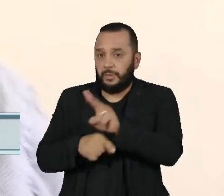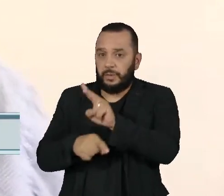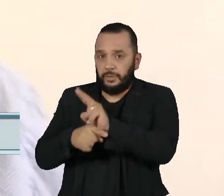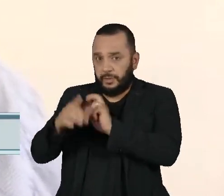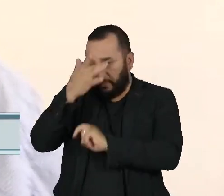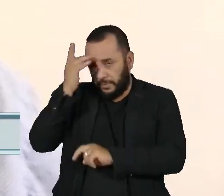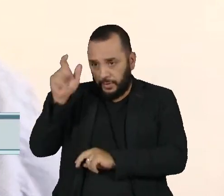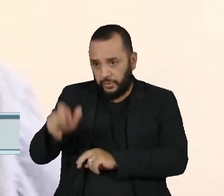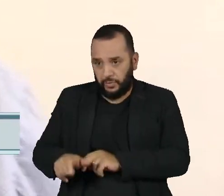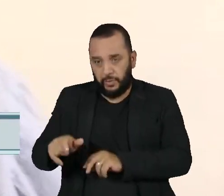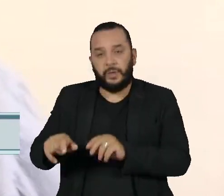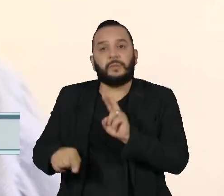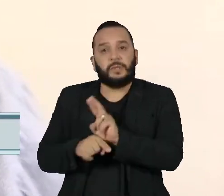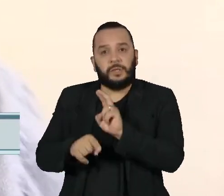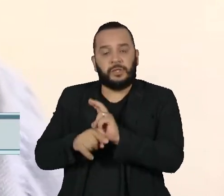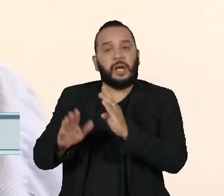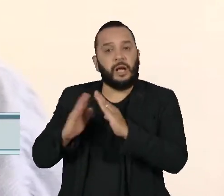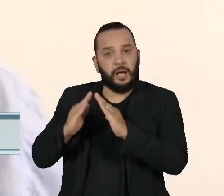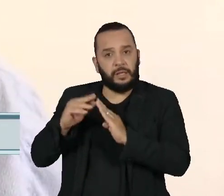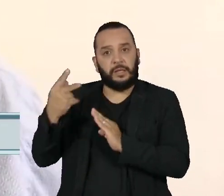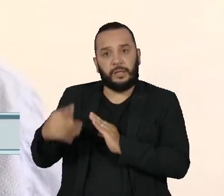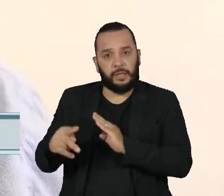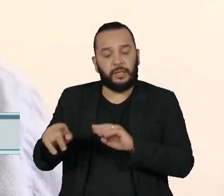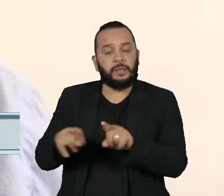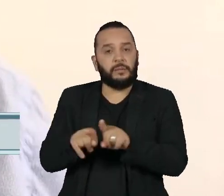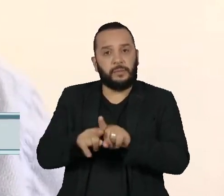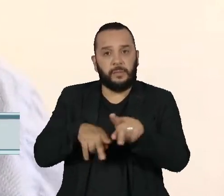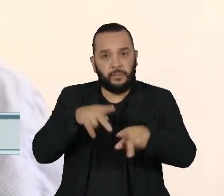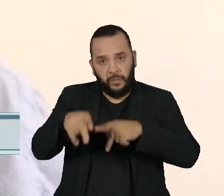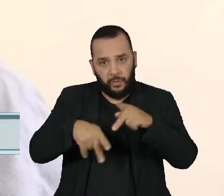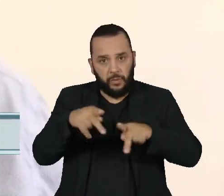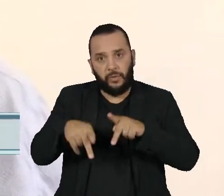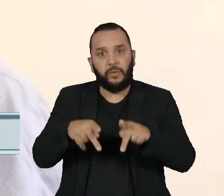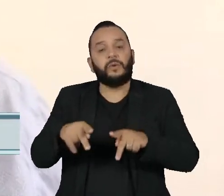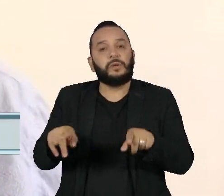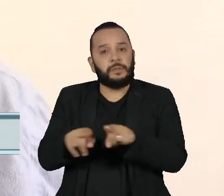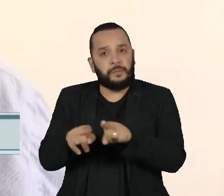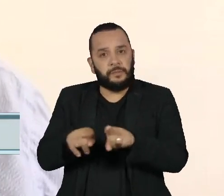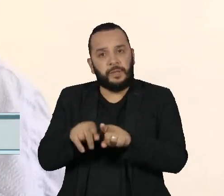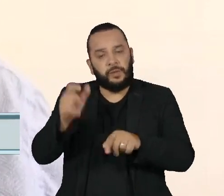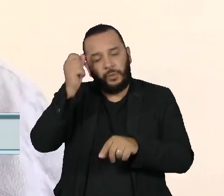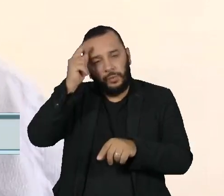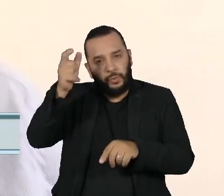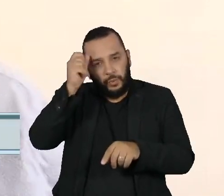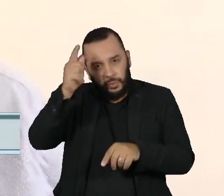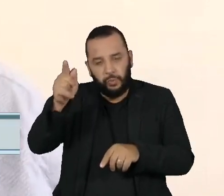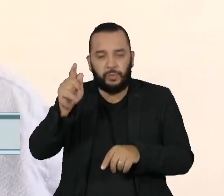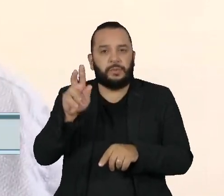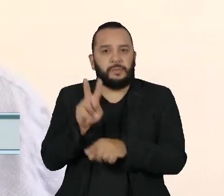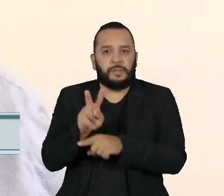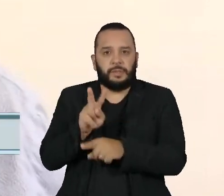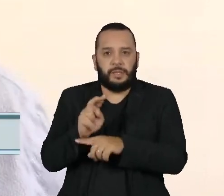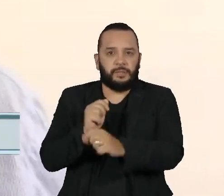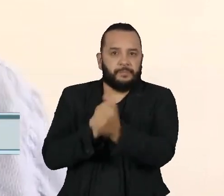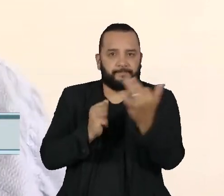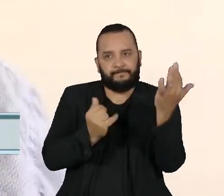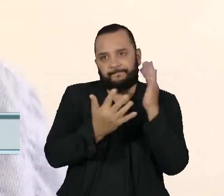eu protejo a sua casa. Se eu estou protegendo a população civil, eu protejo também seus bens culturais, o meio